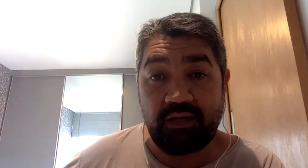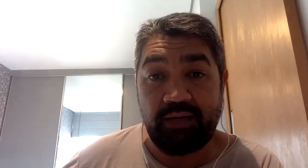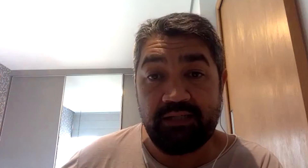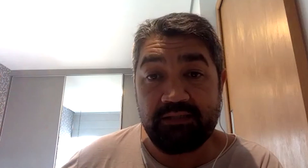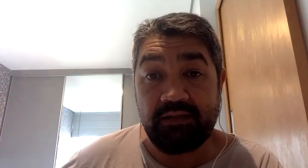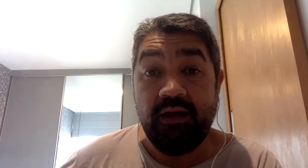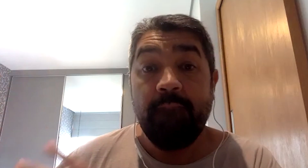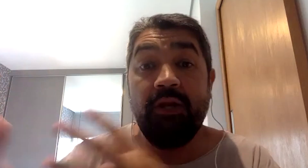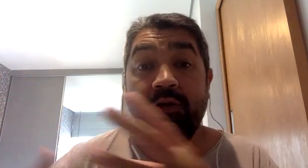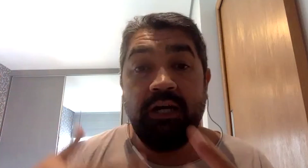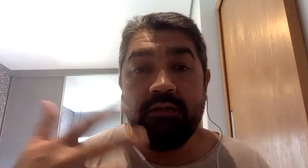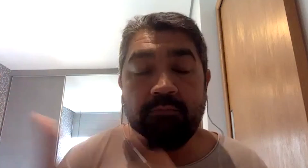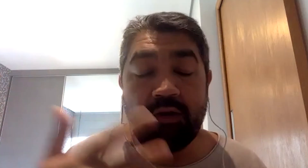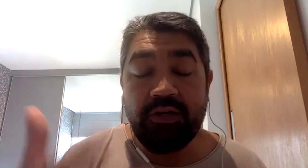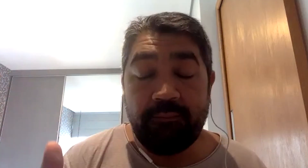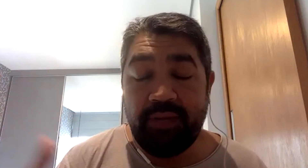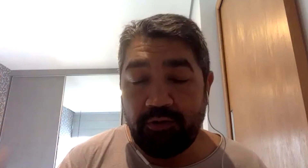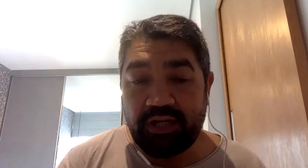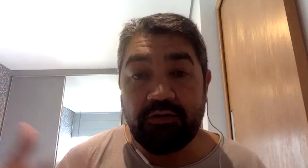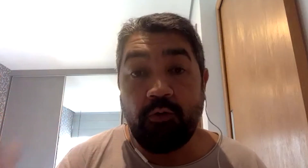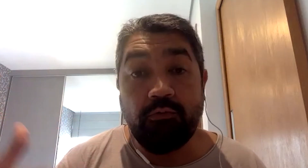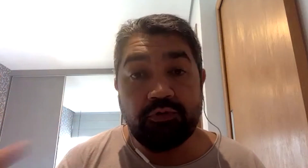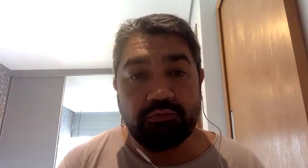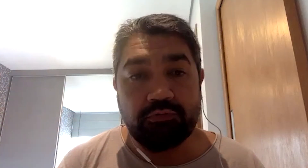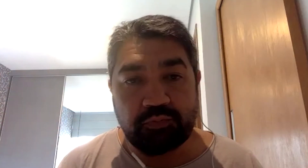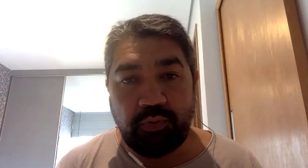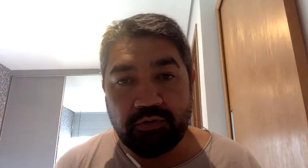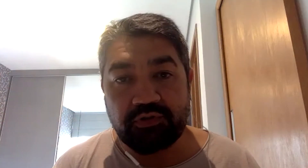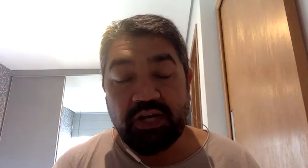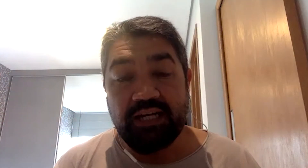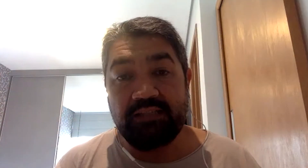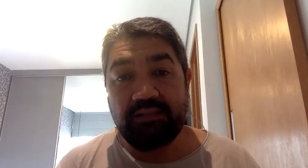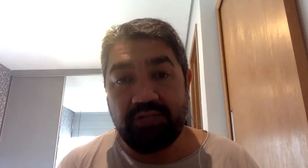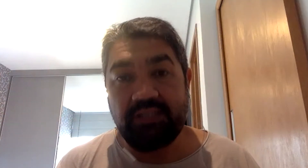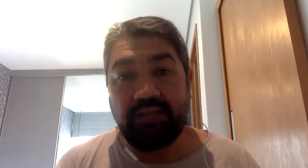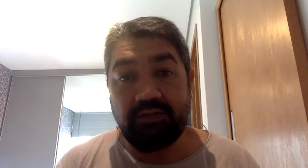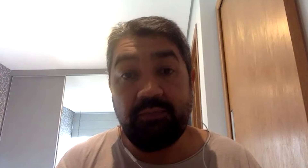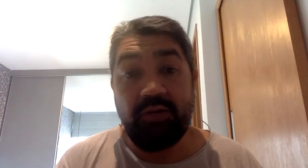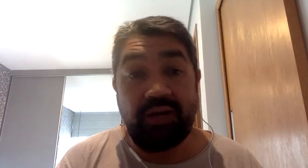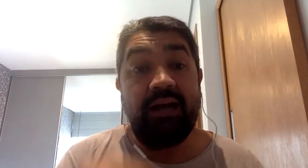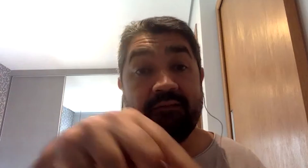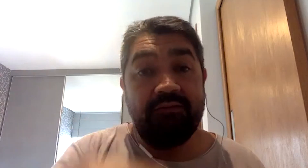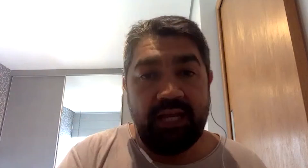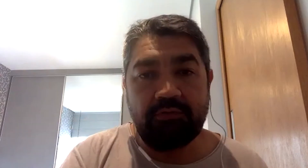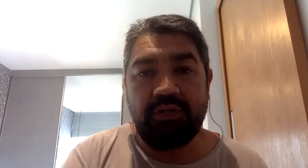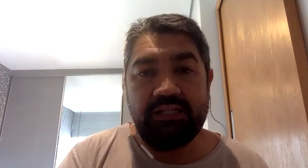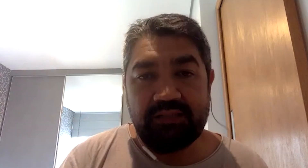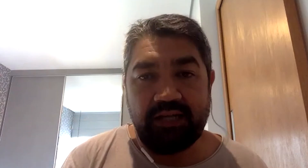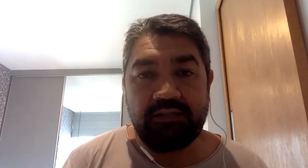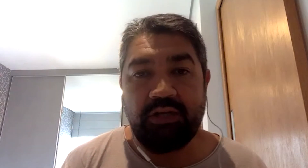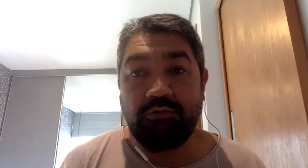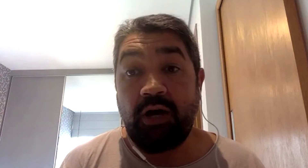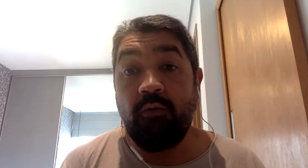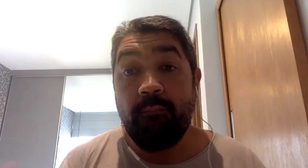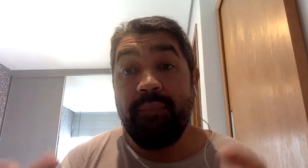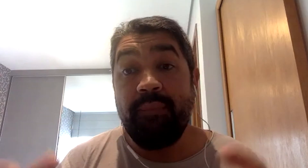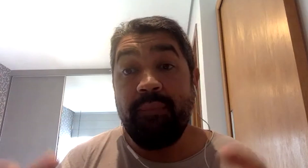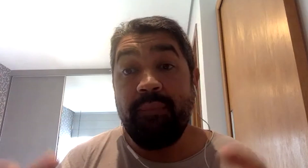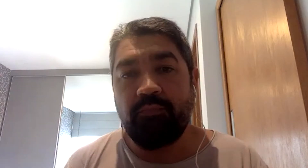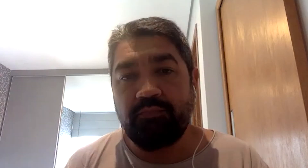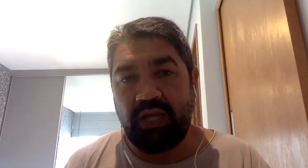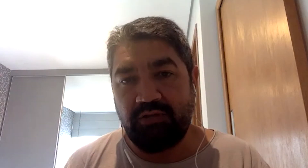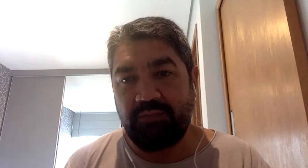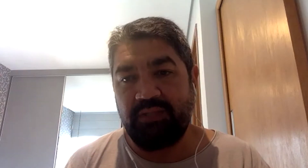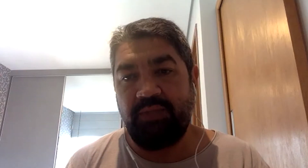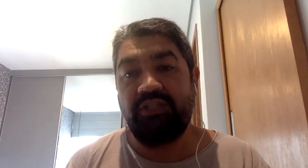reforma trabalhista, melhorando em alguns outros pontos que são necessários de melhorar dentro da legislação atual,